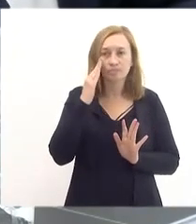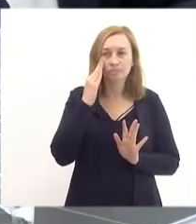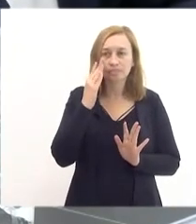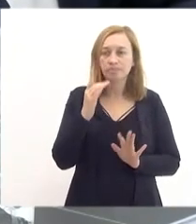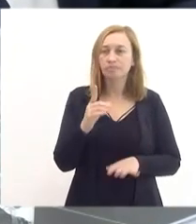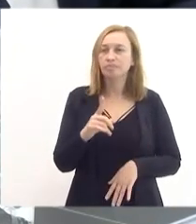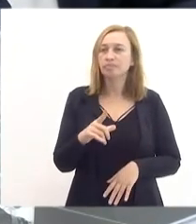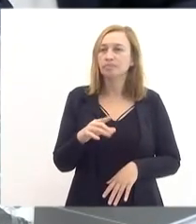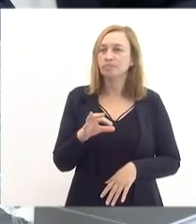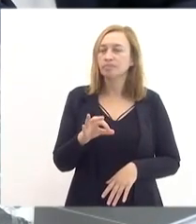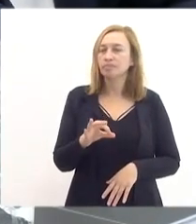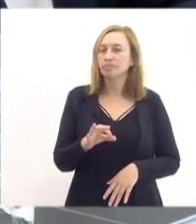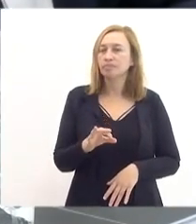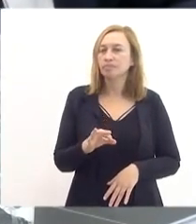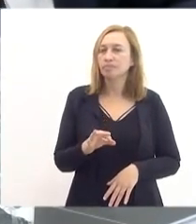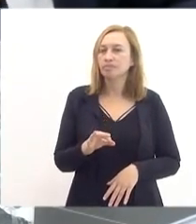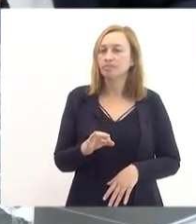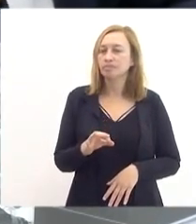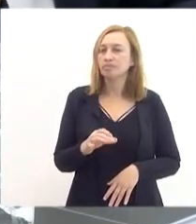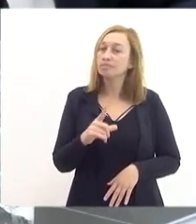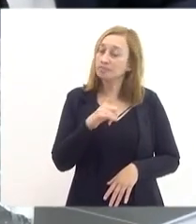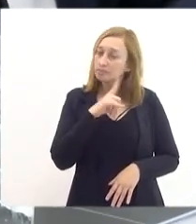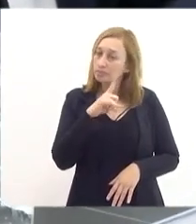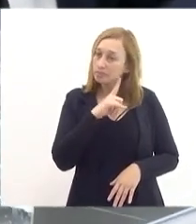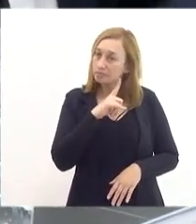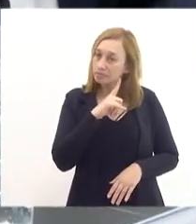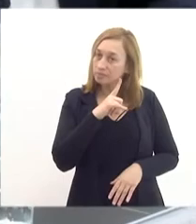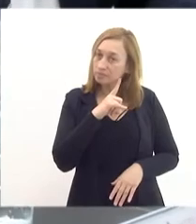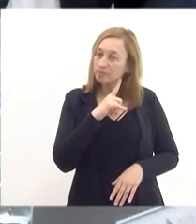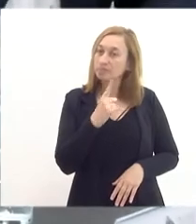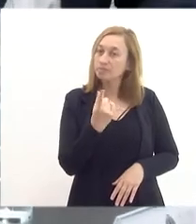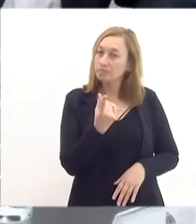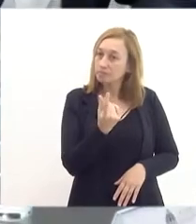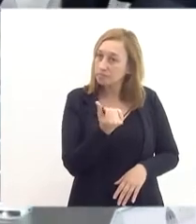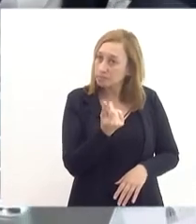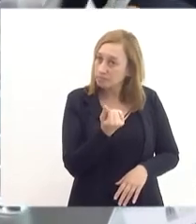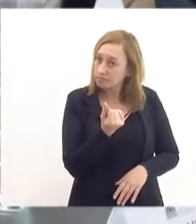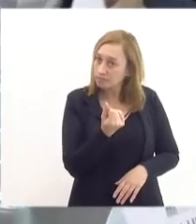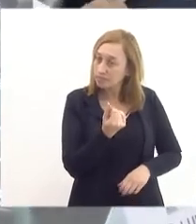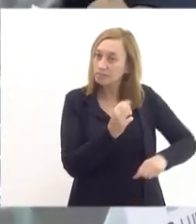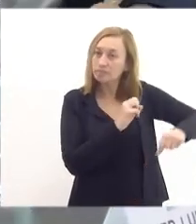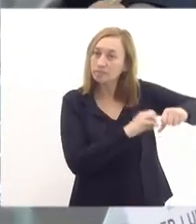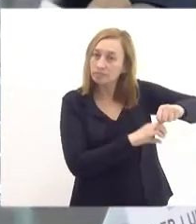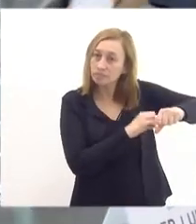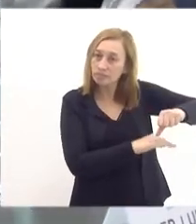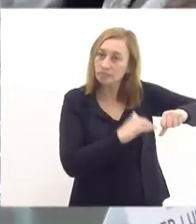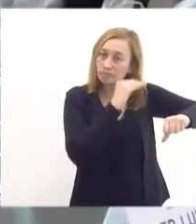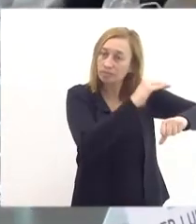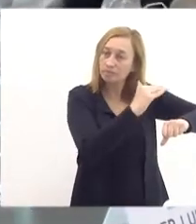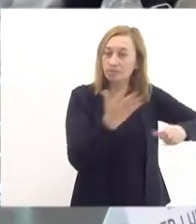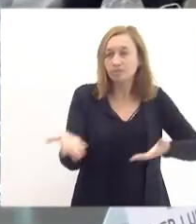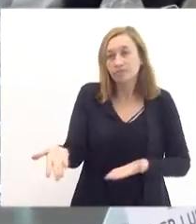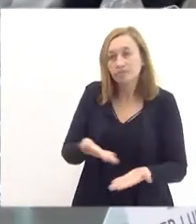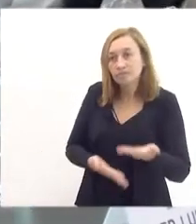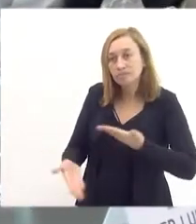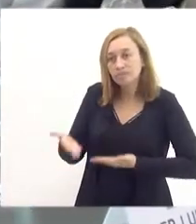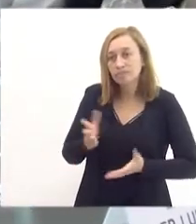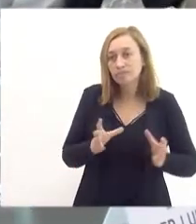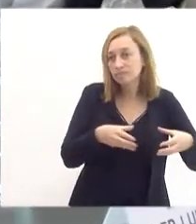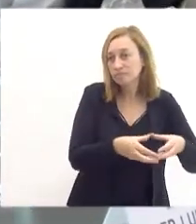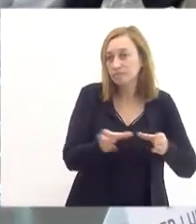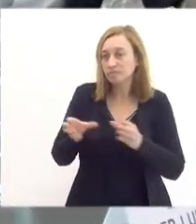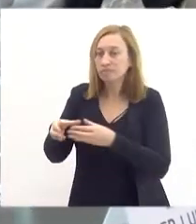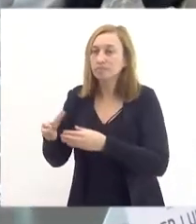garantir recurso do Fundo Soberano para se fazer parceria público-privada. Então,